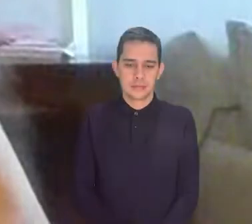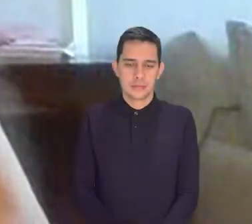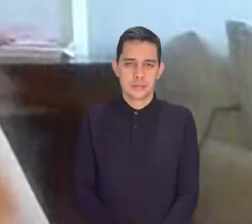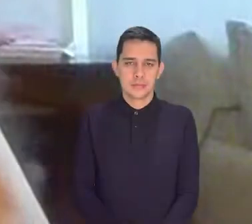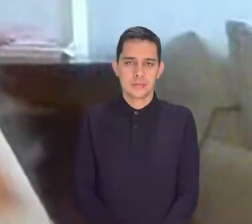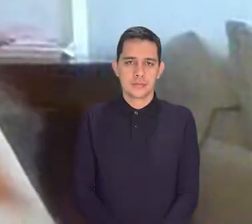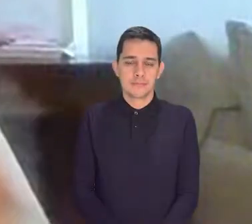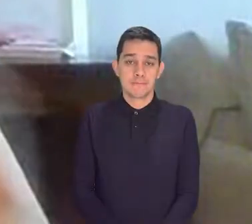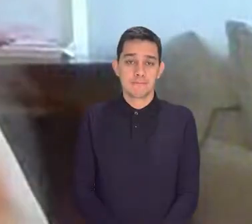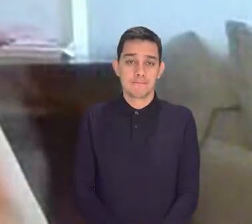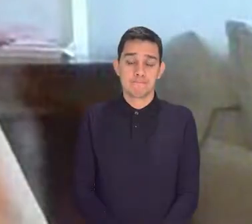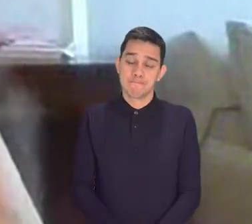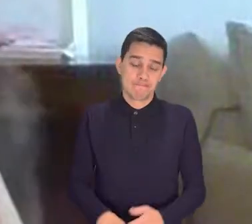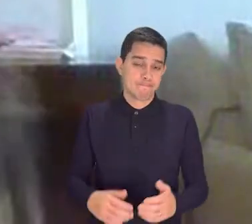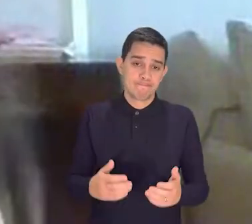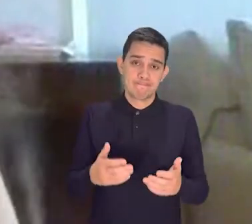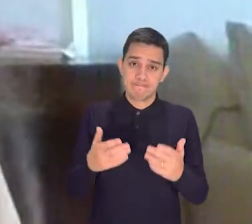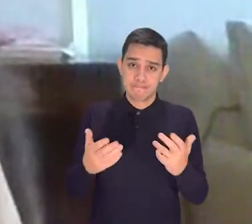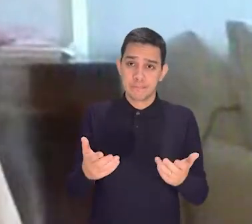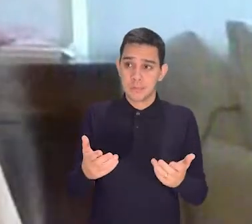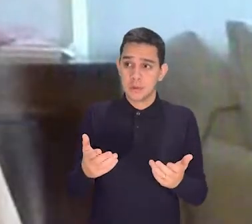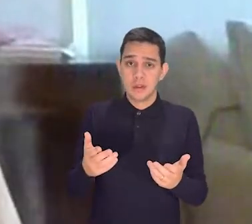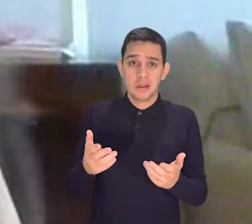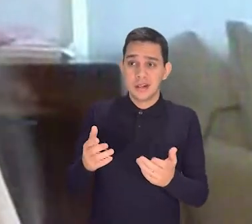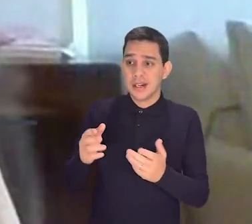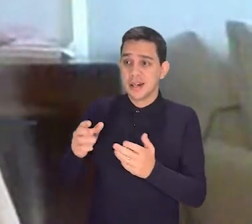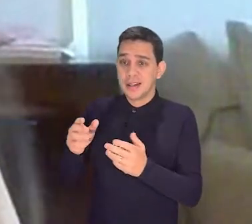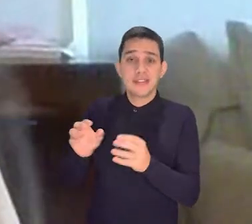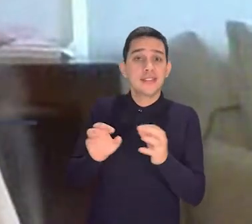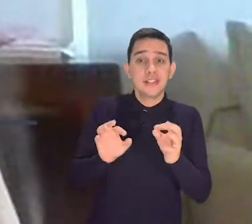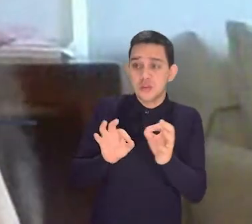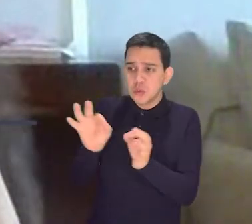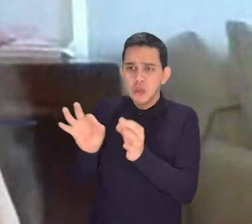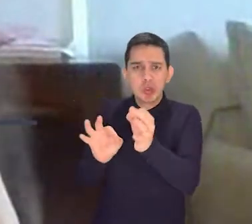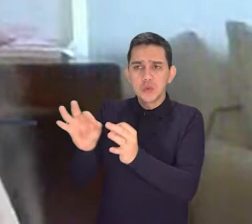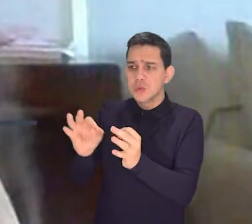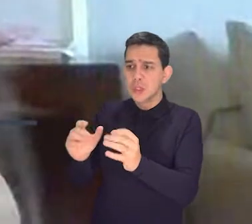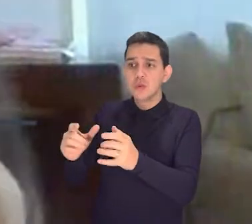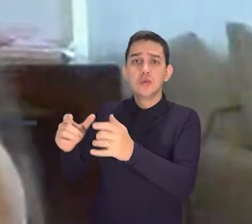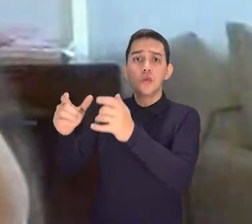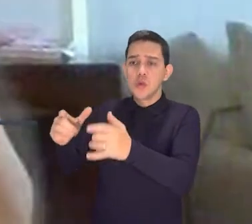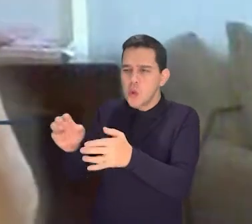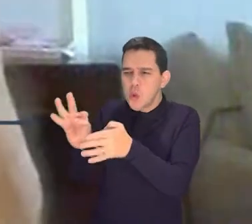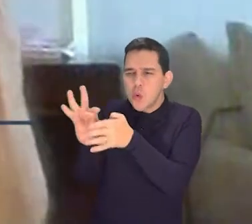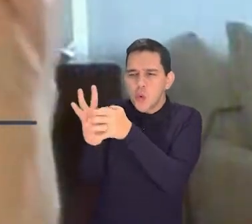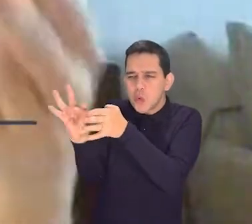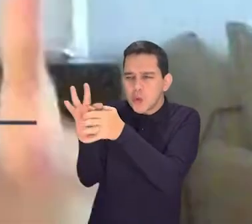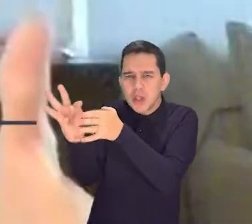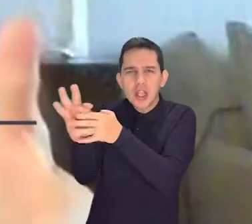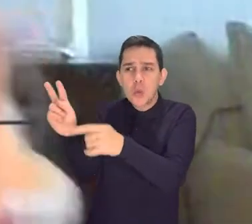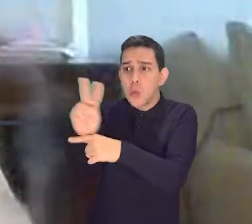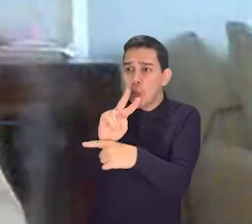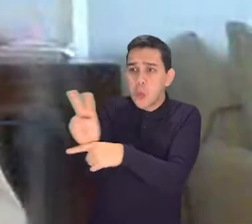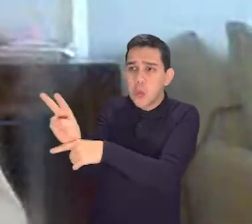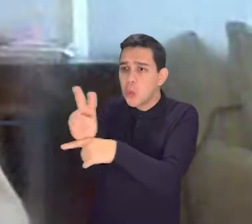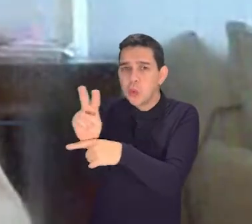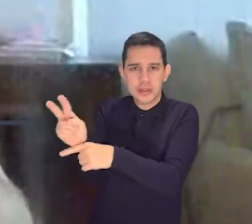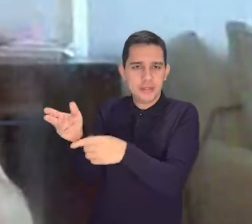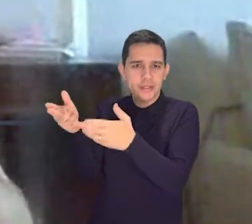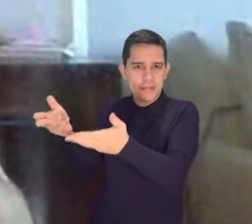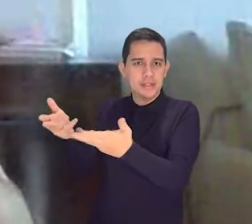Então, essa questão da estruturação dos conselhos tutelares é uma questão basilar